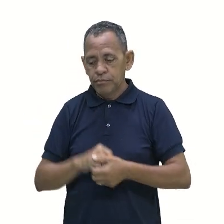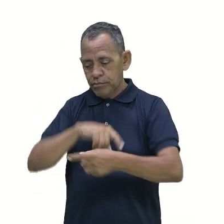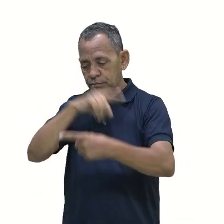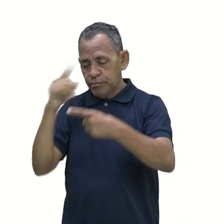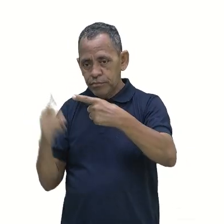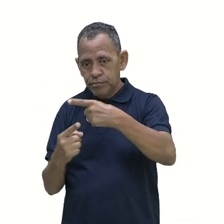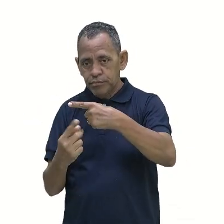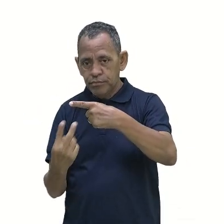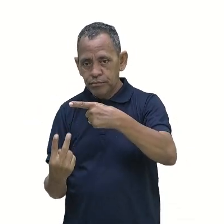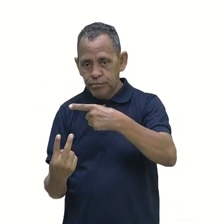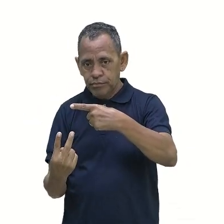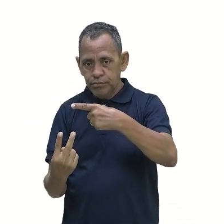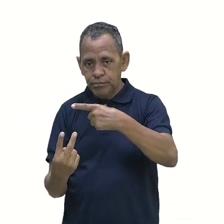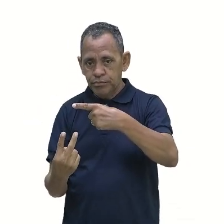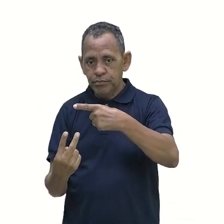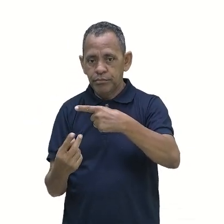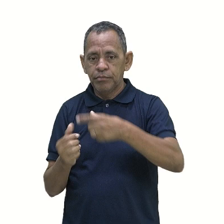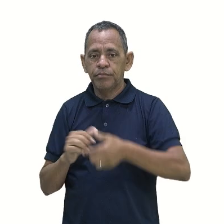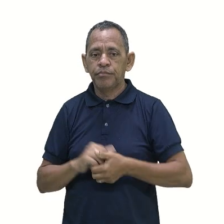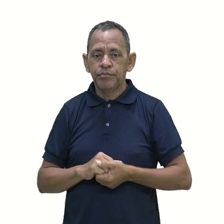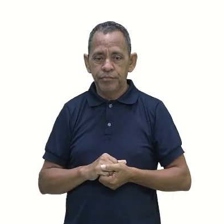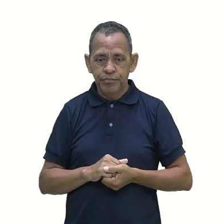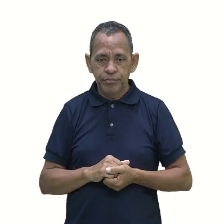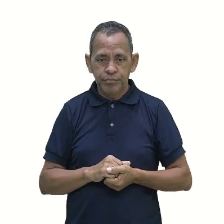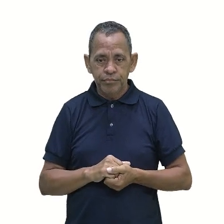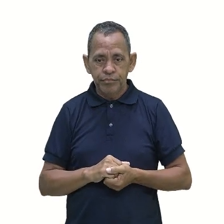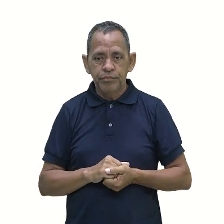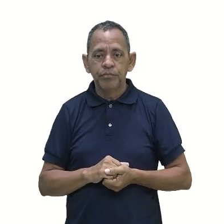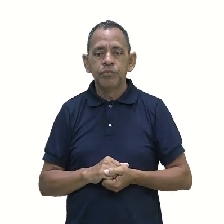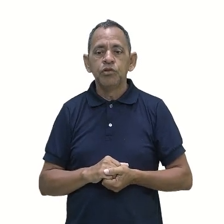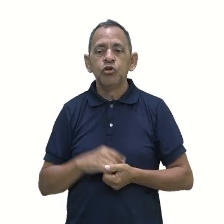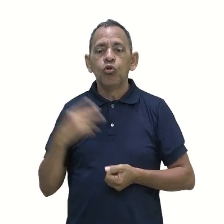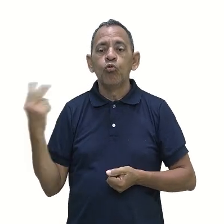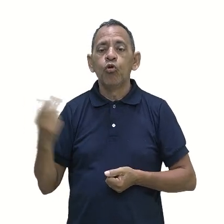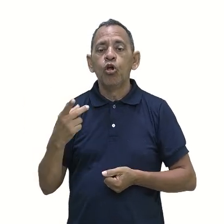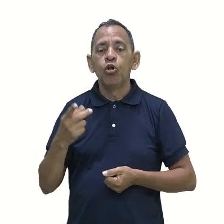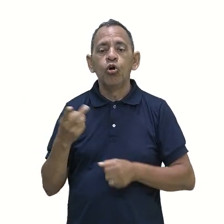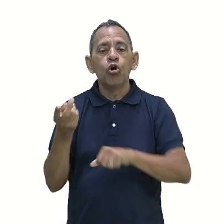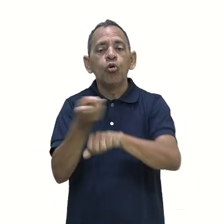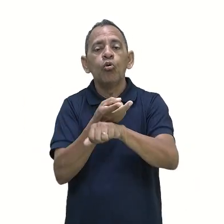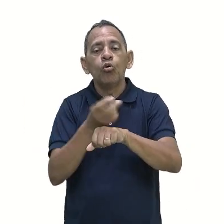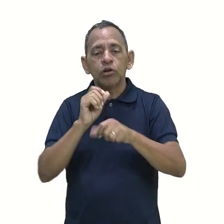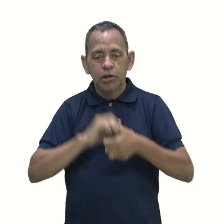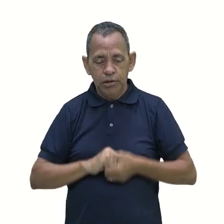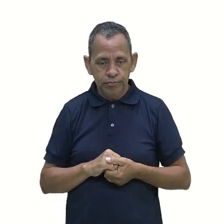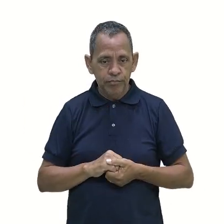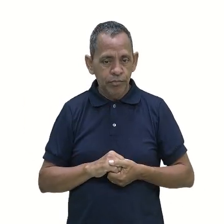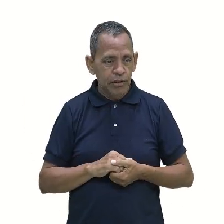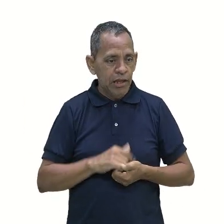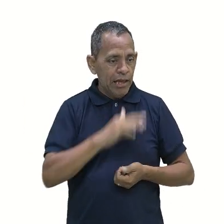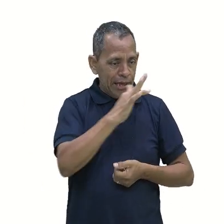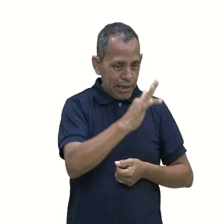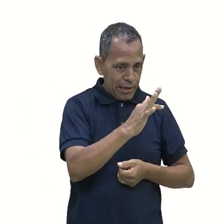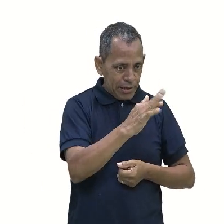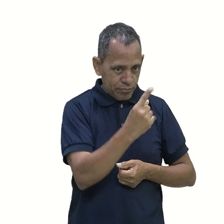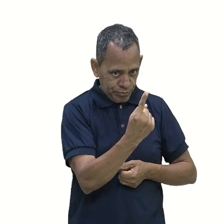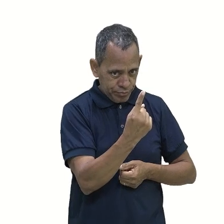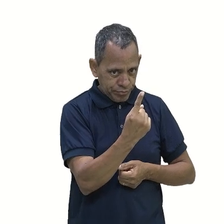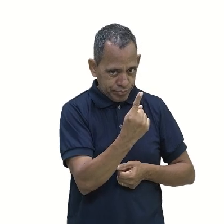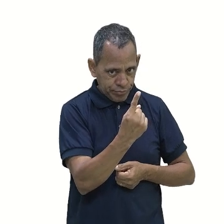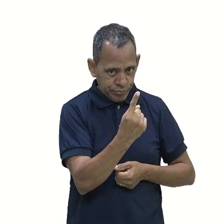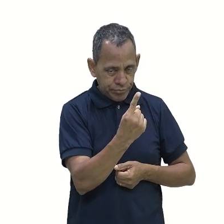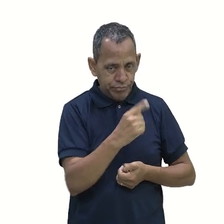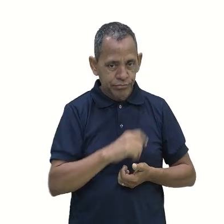dividido por 2. Então, o valor que eu procuro será F1 vai